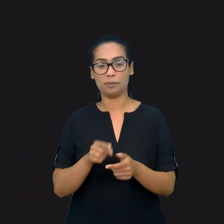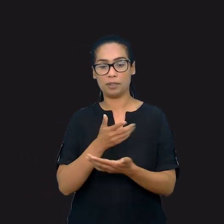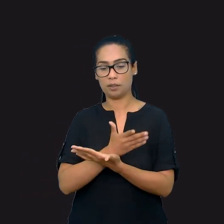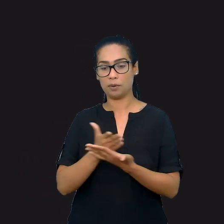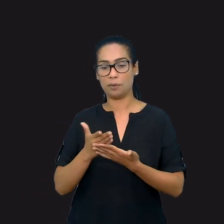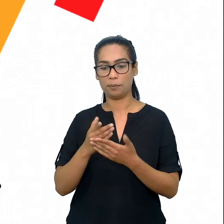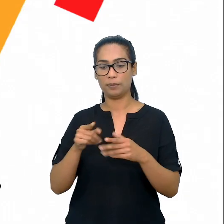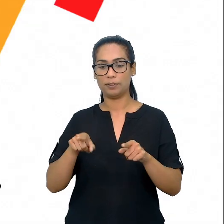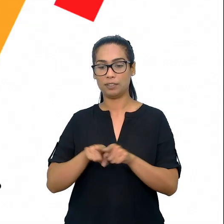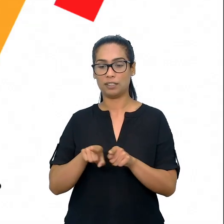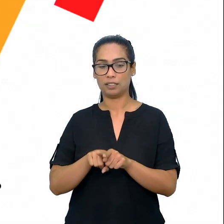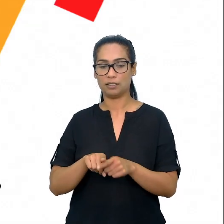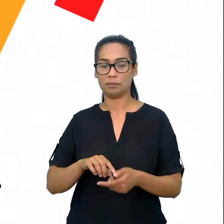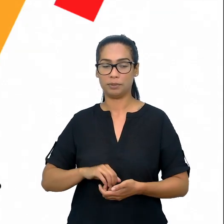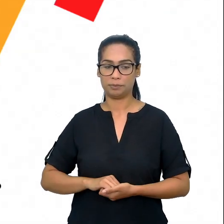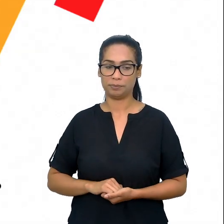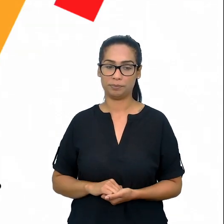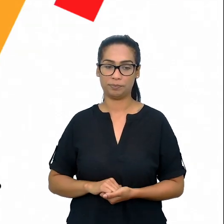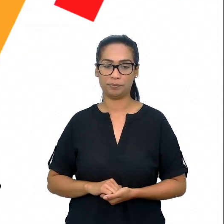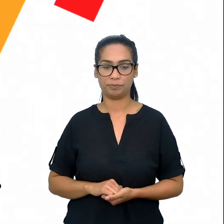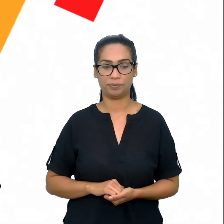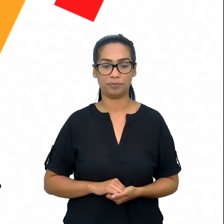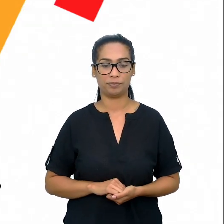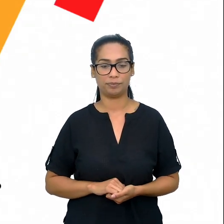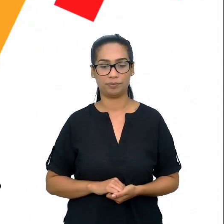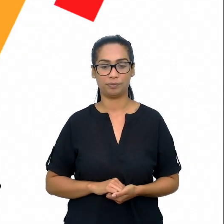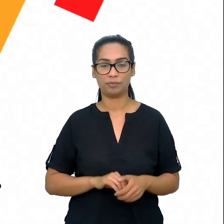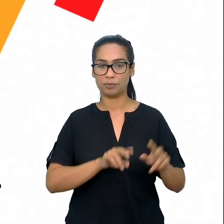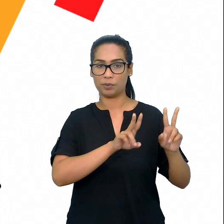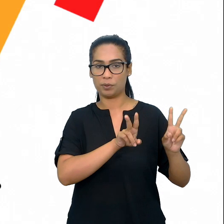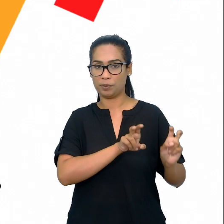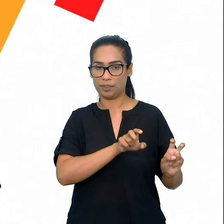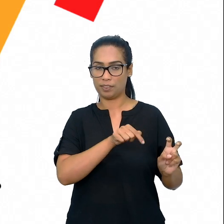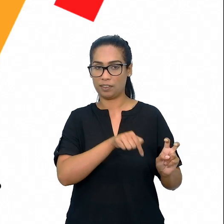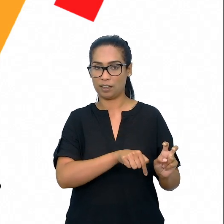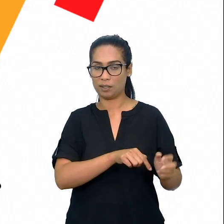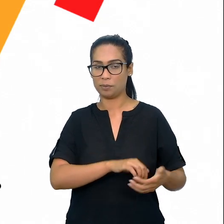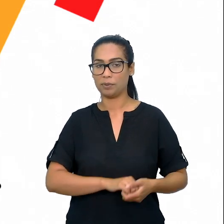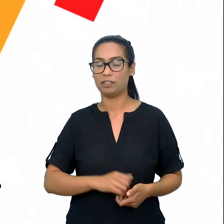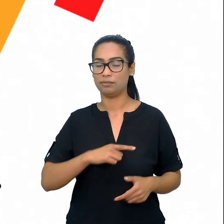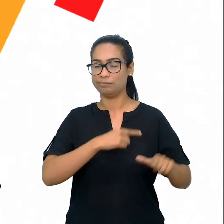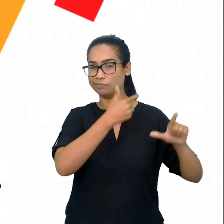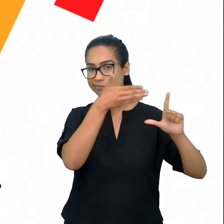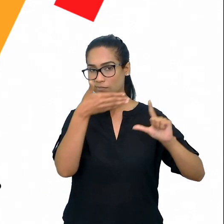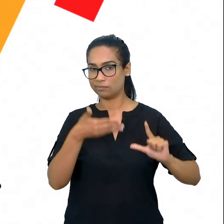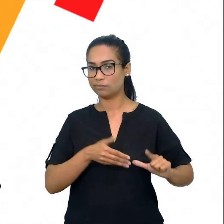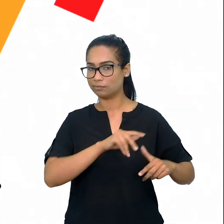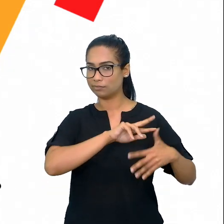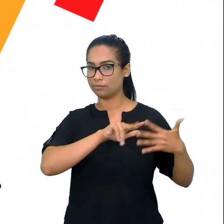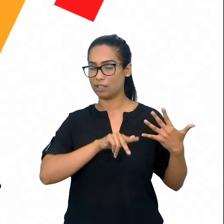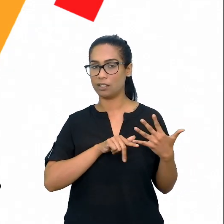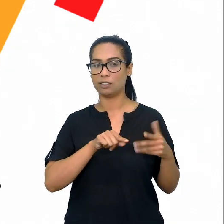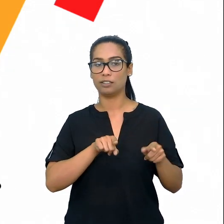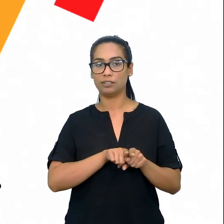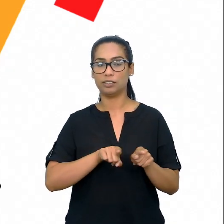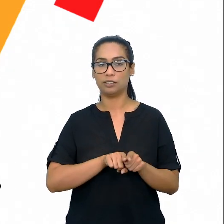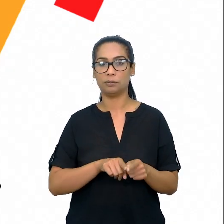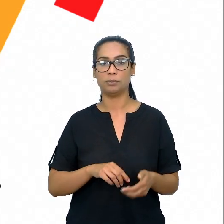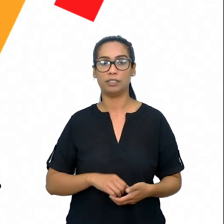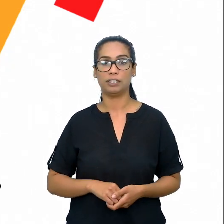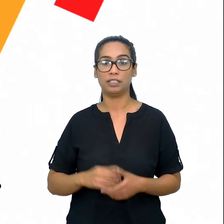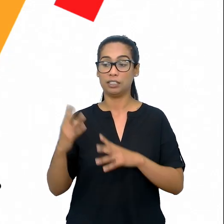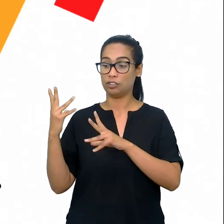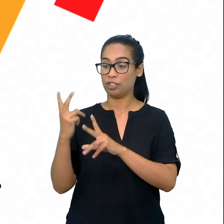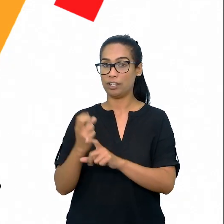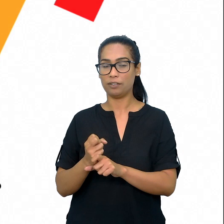à TPC de hoje. Então, enquanto a nossa pauta vai carregando, também vale ressaltar, né, que o Programa de Recuperação e